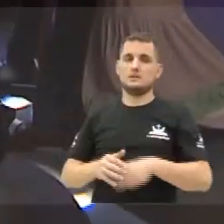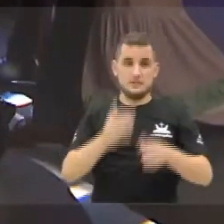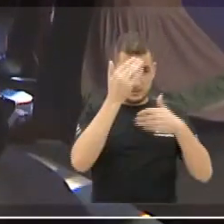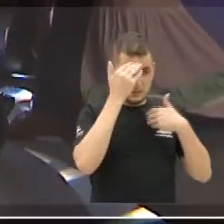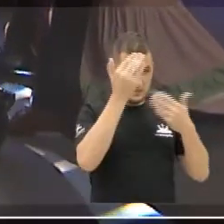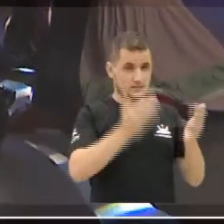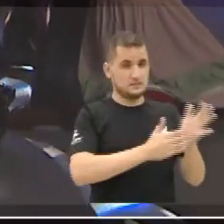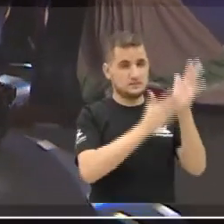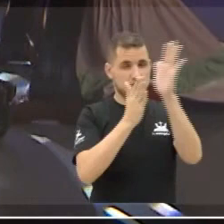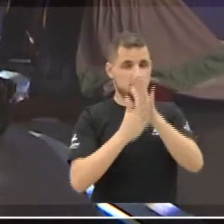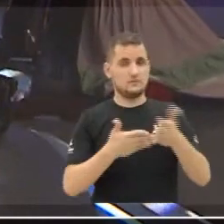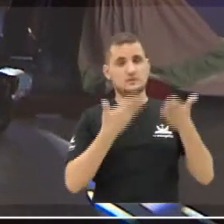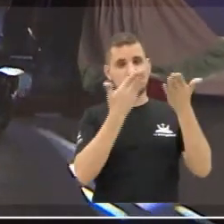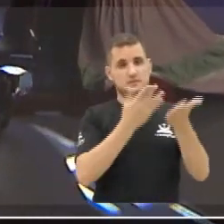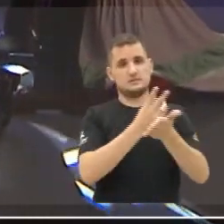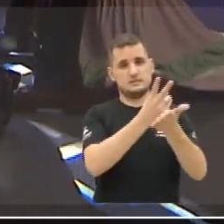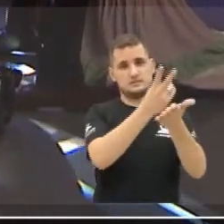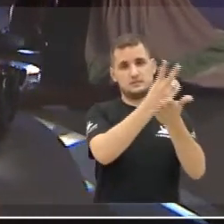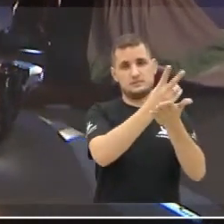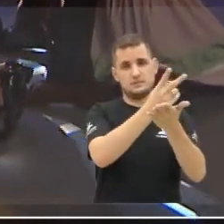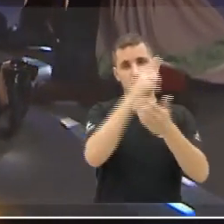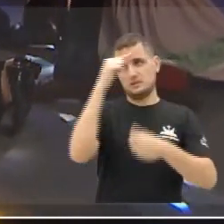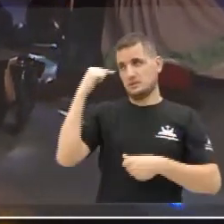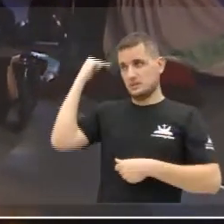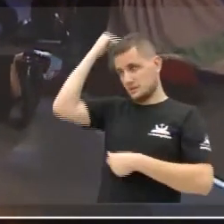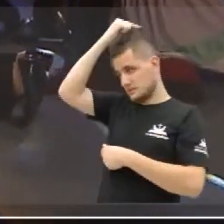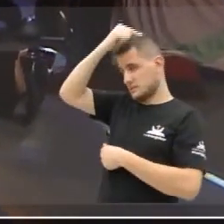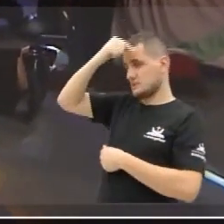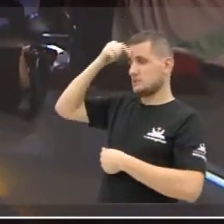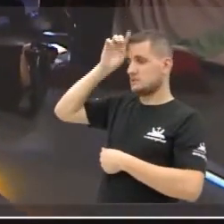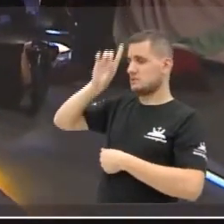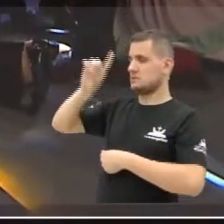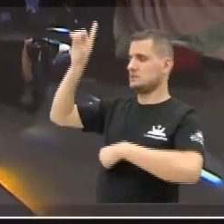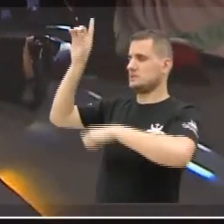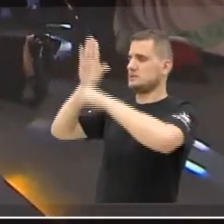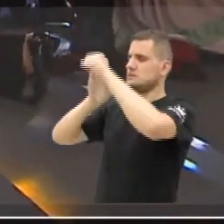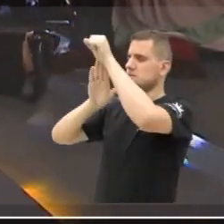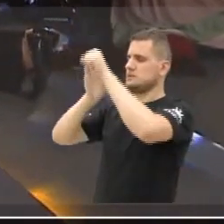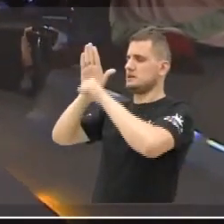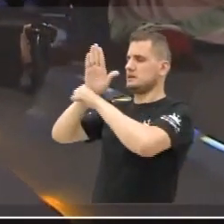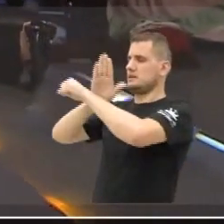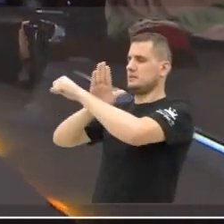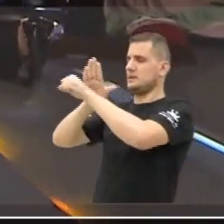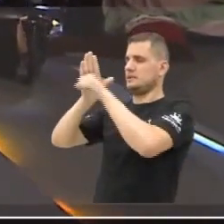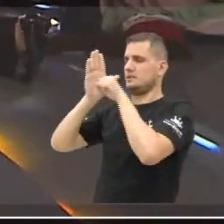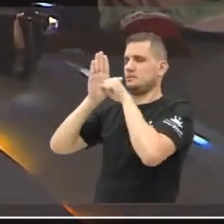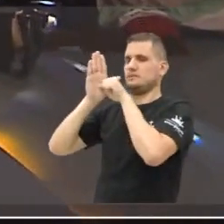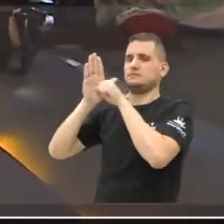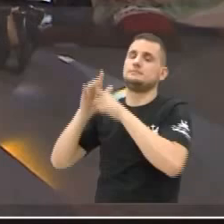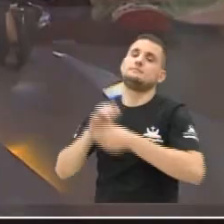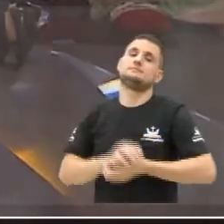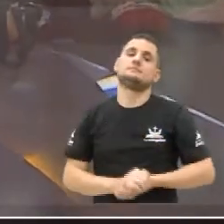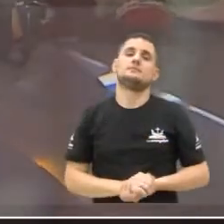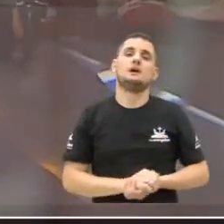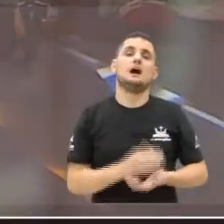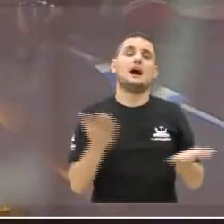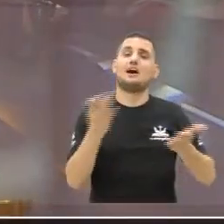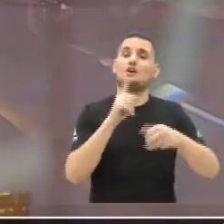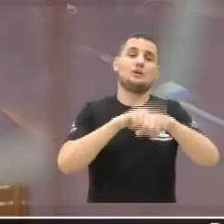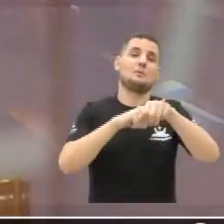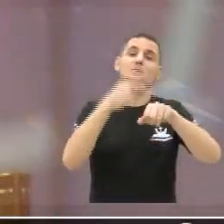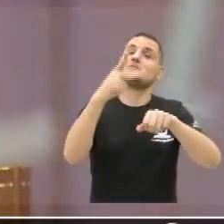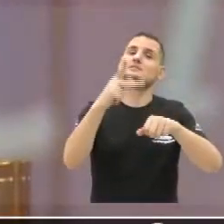e louvores sejam dados a todo momento ao Santíssimo e Diviníssimo Sacramento. Adore o